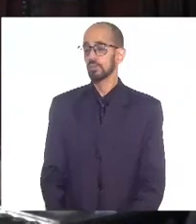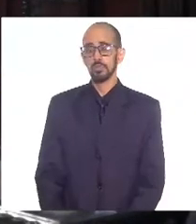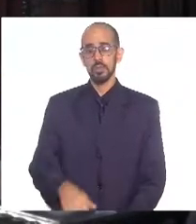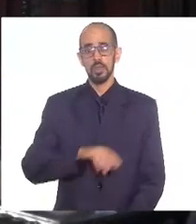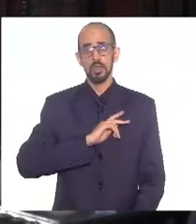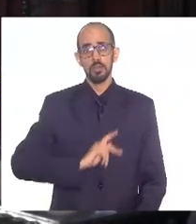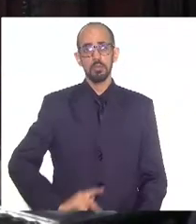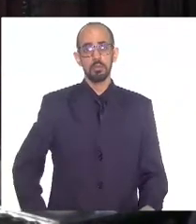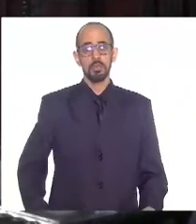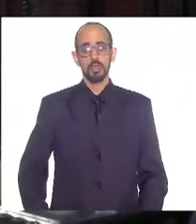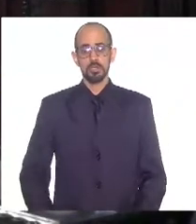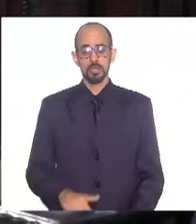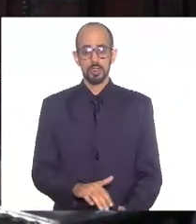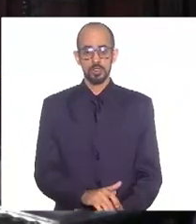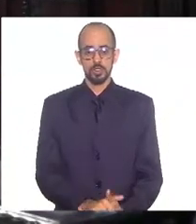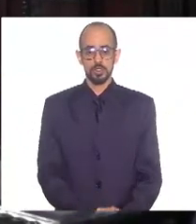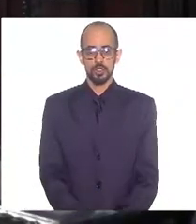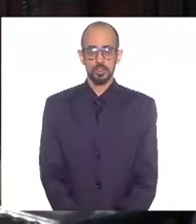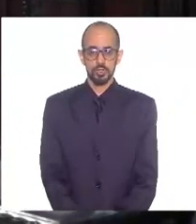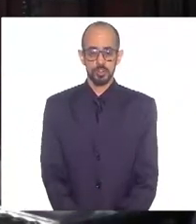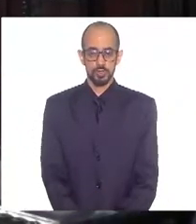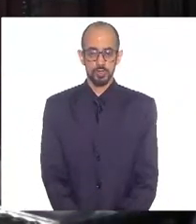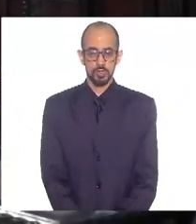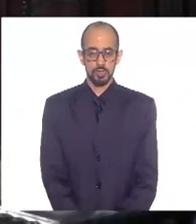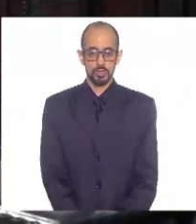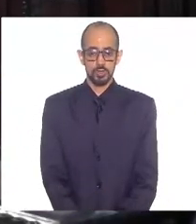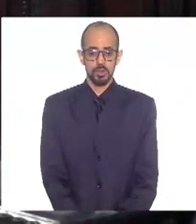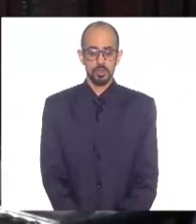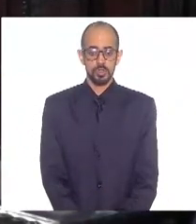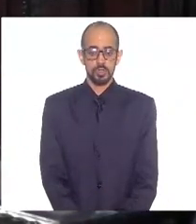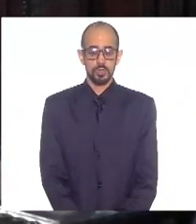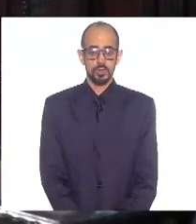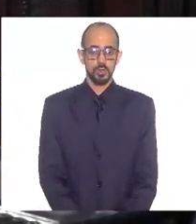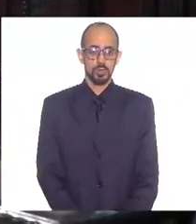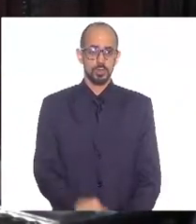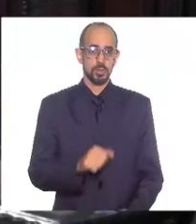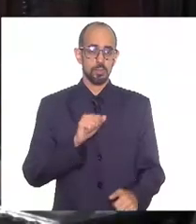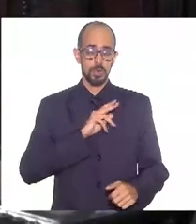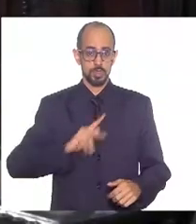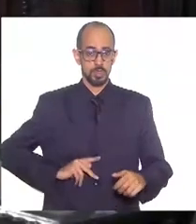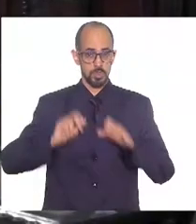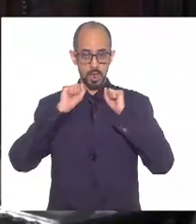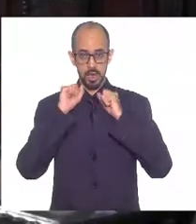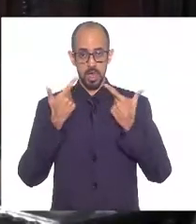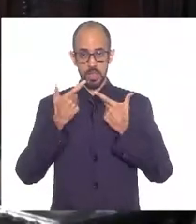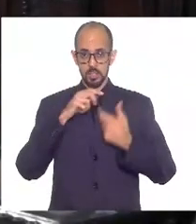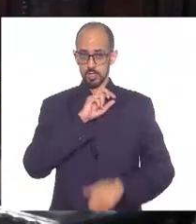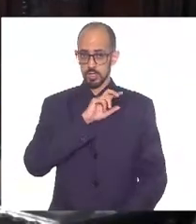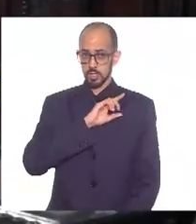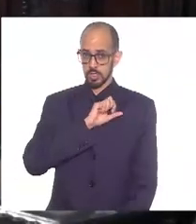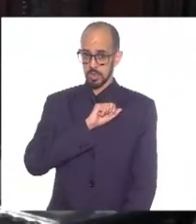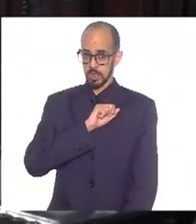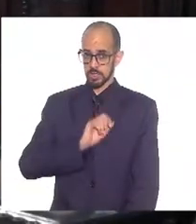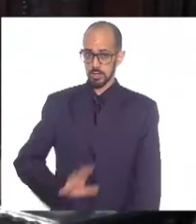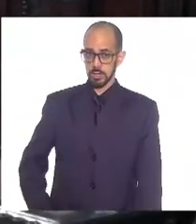Presidente, presidente da Alerj, deputado André Siciliano, presidente da CPI,